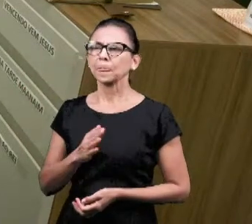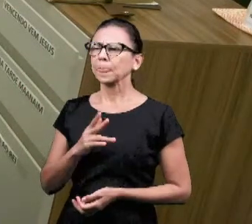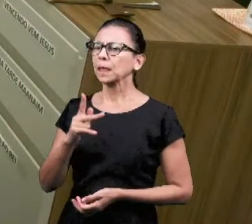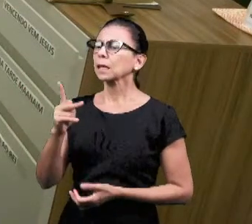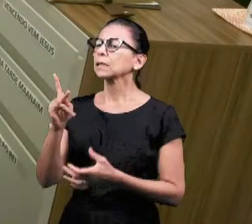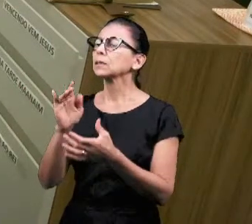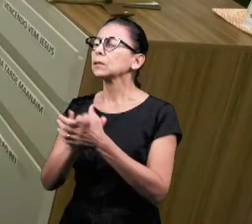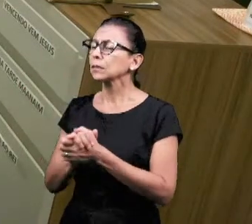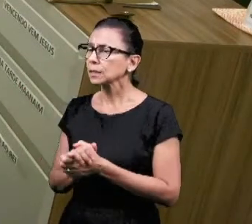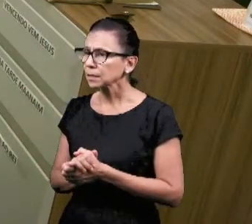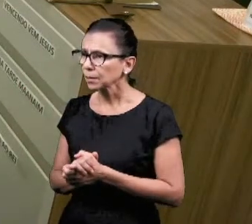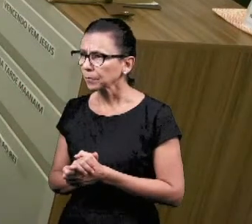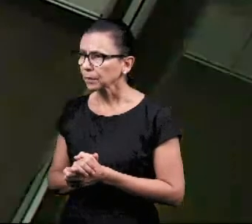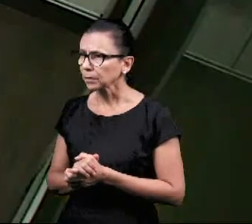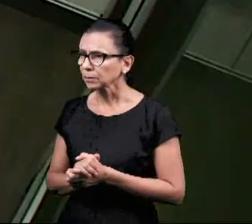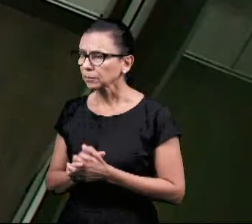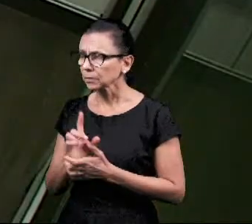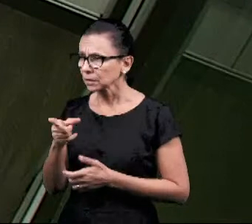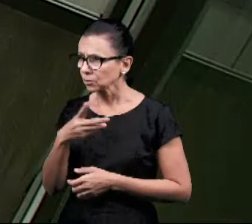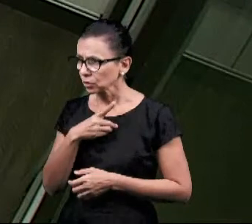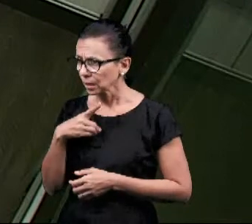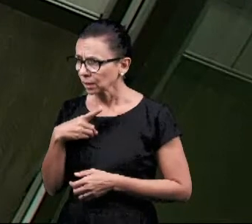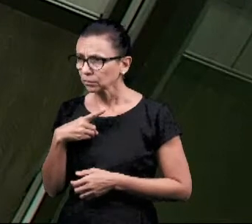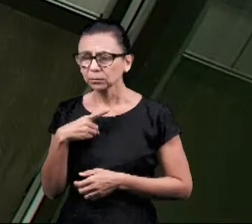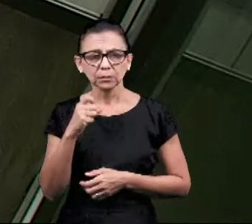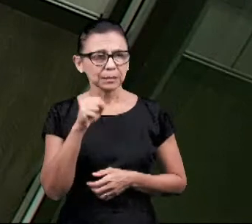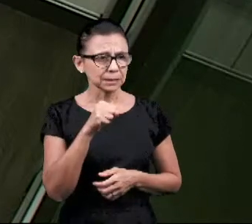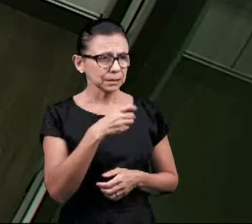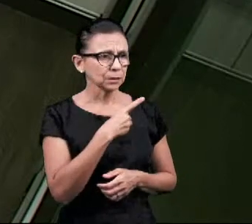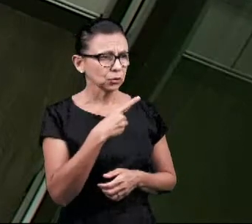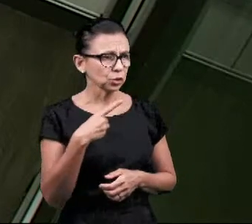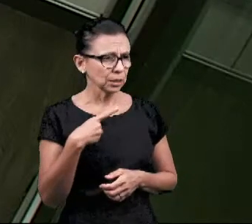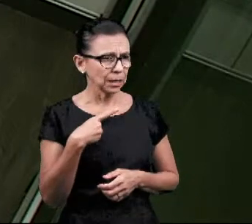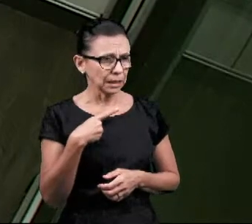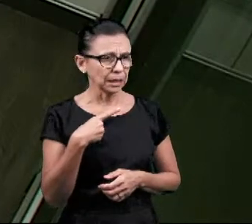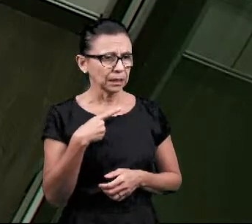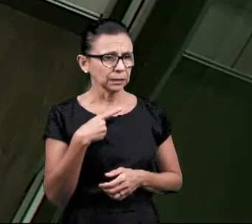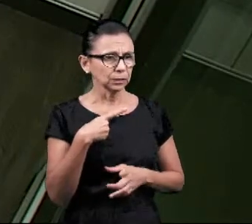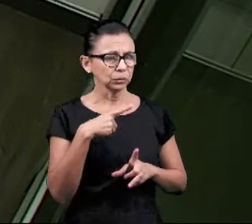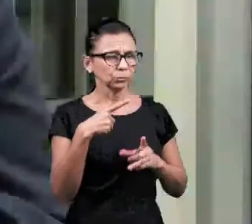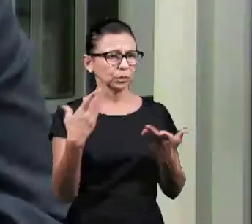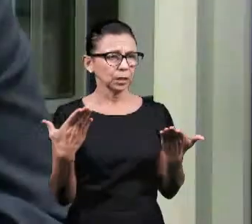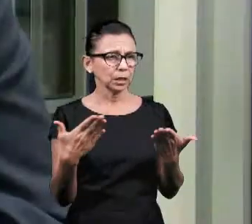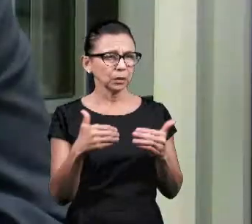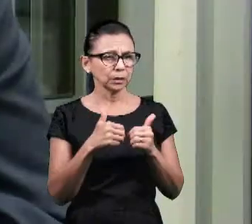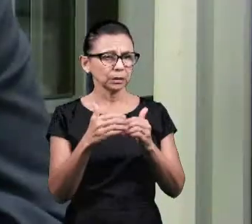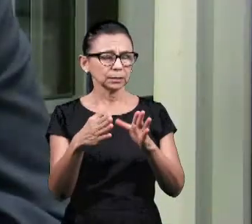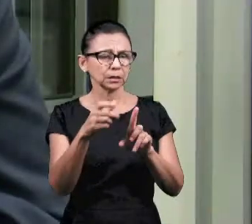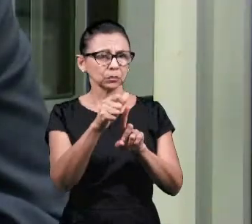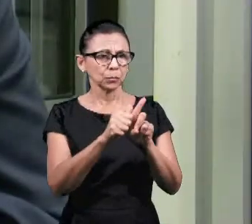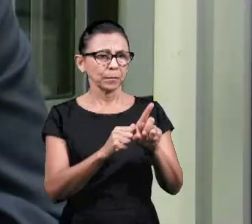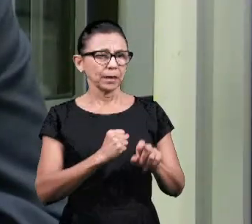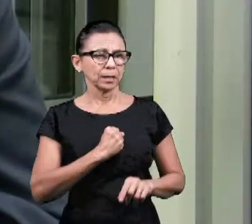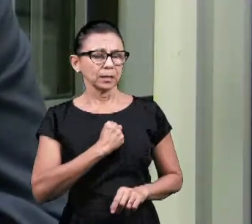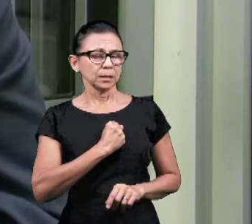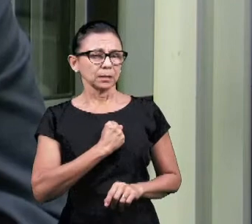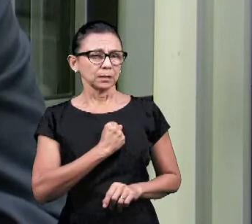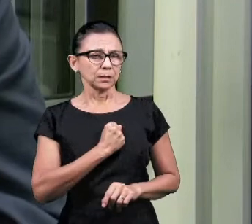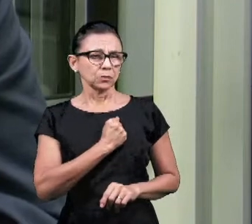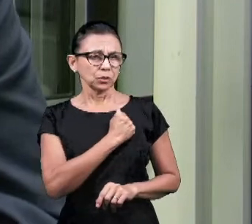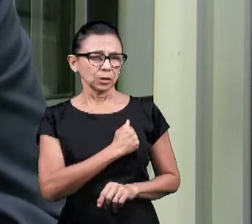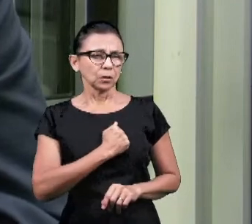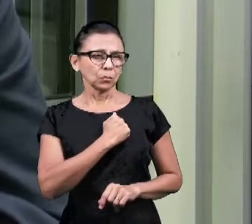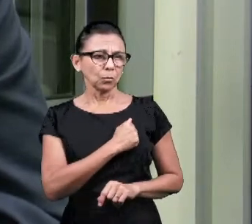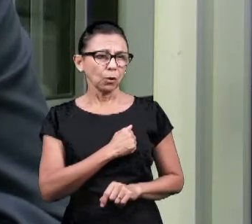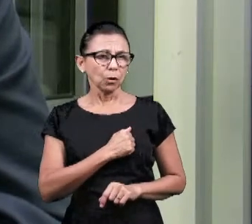já estava obreiro ainda? Era diácono, eu fui levantado diácono em agosto de 87 e me casei em abril de 1988.